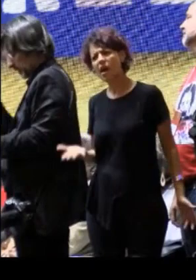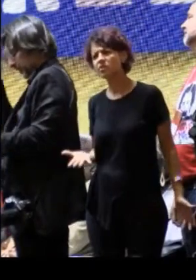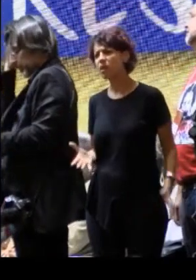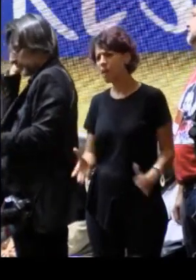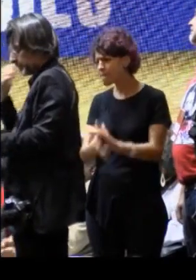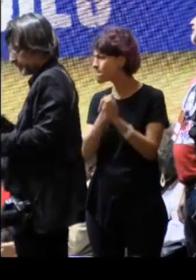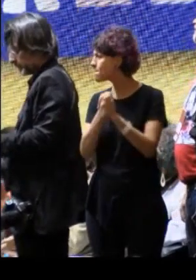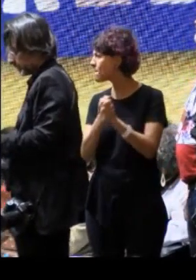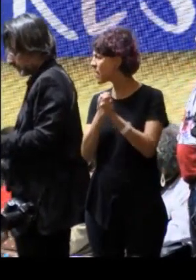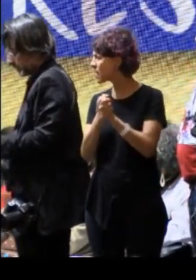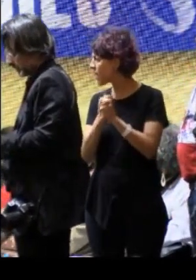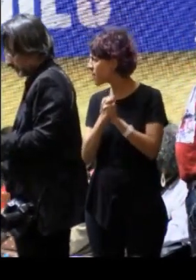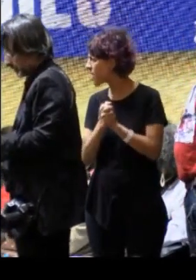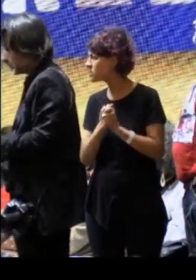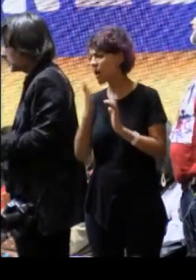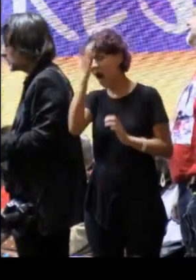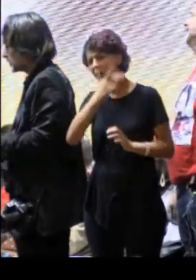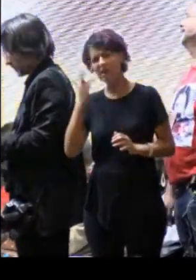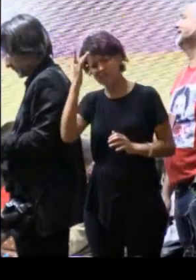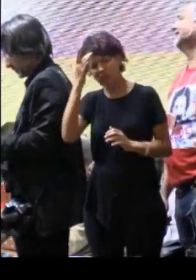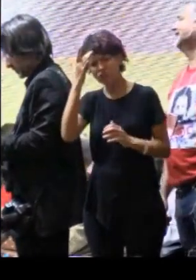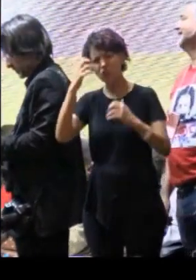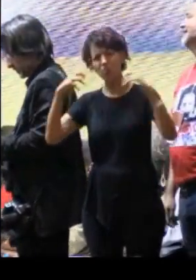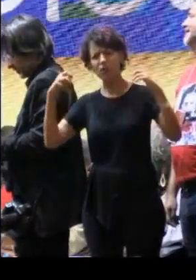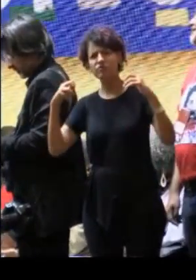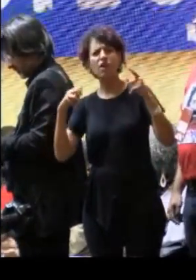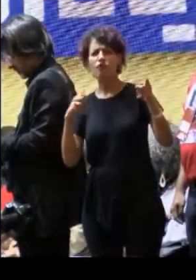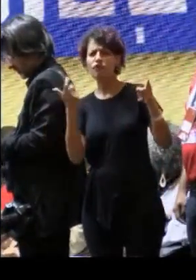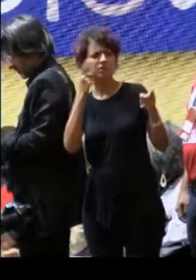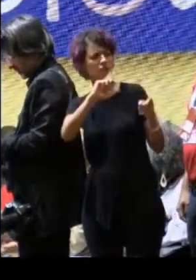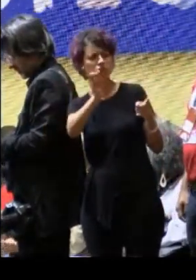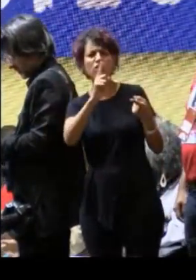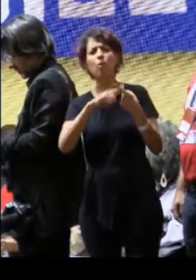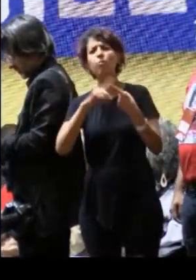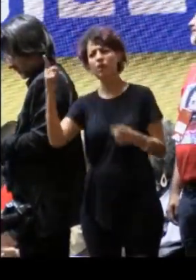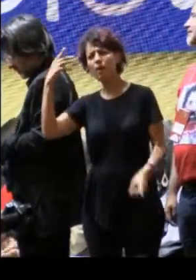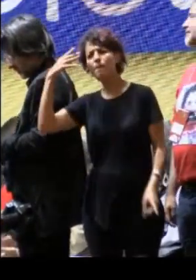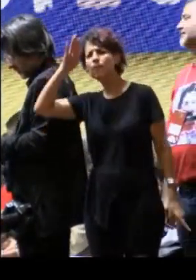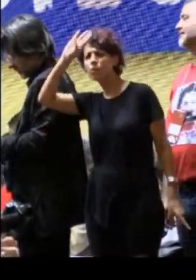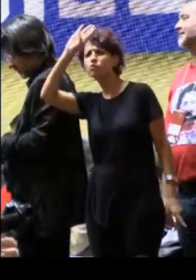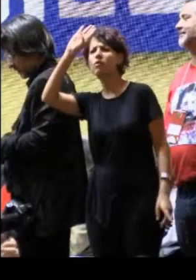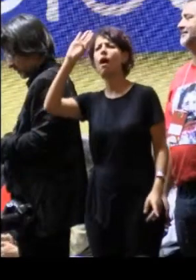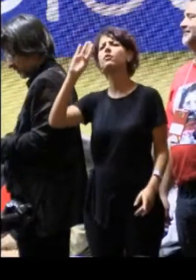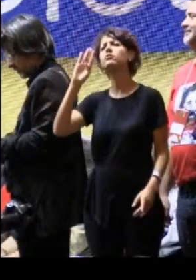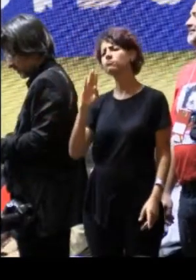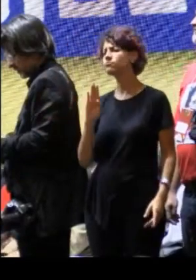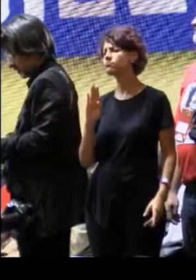Parabéns pela polarização. Você só não ganhou porque o Bolsonaro teve medo.